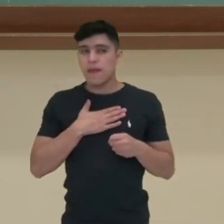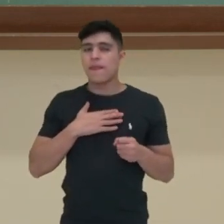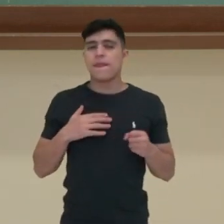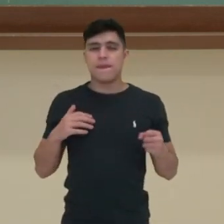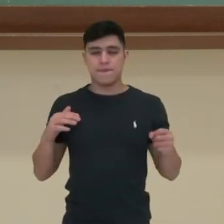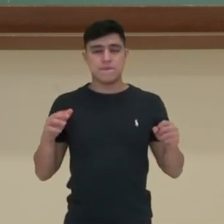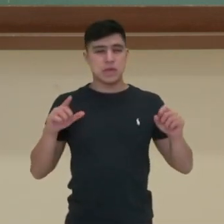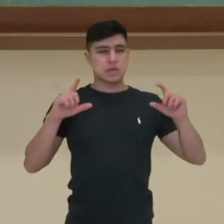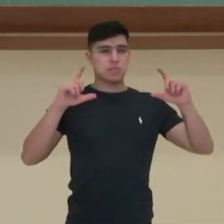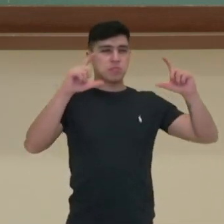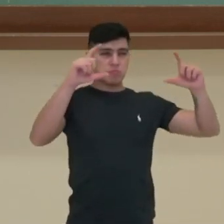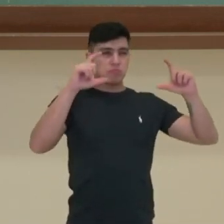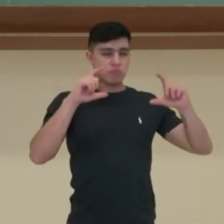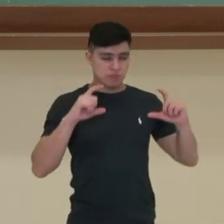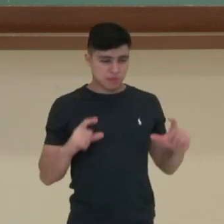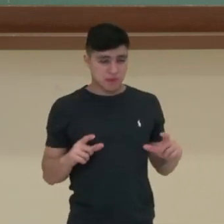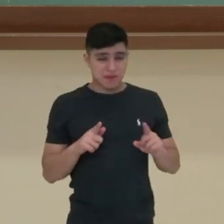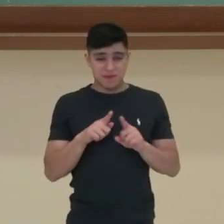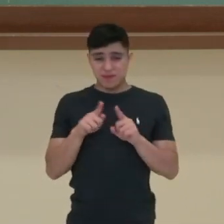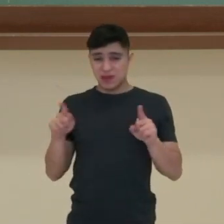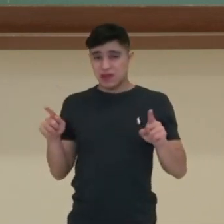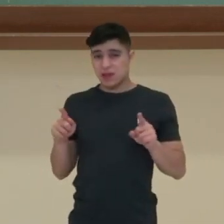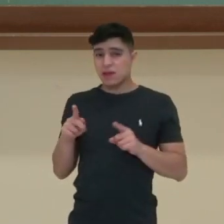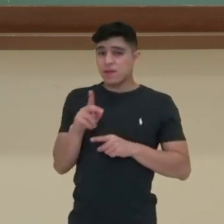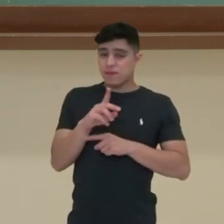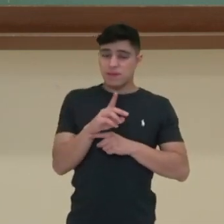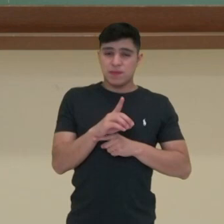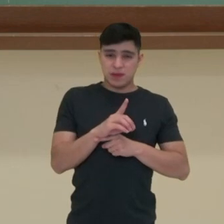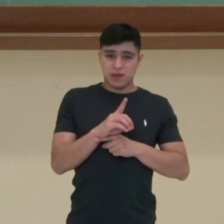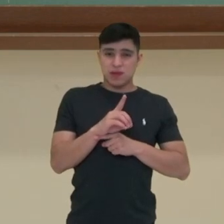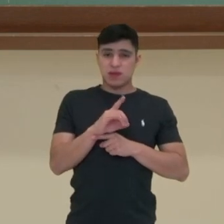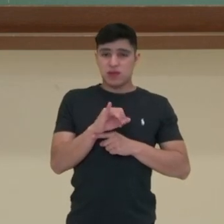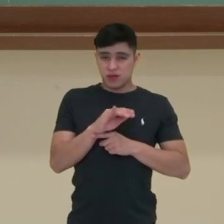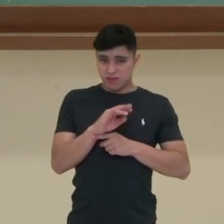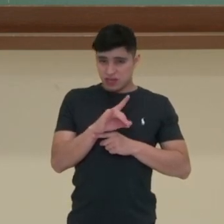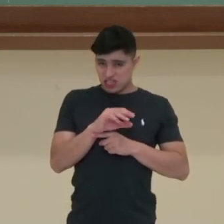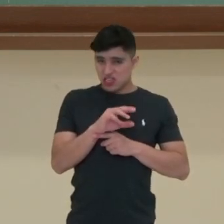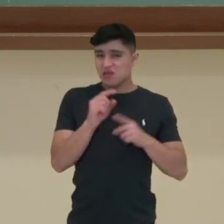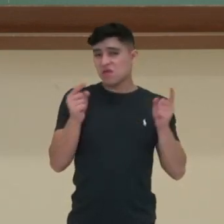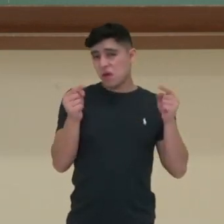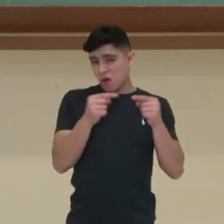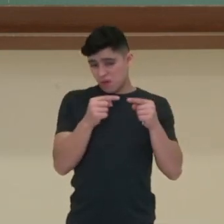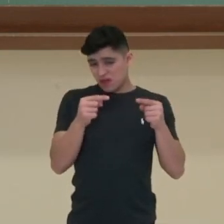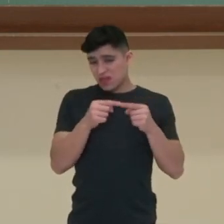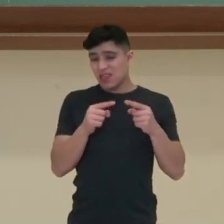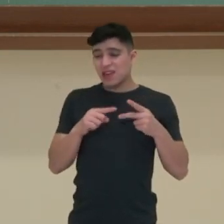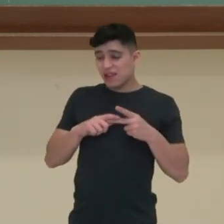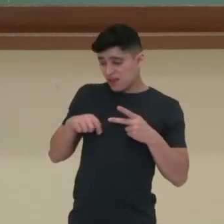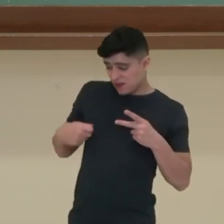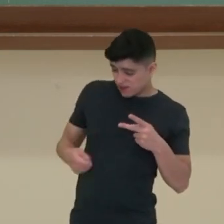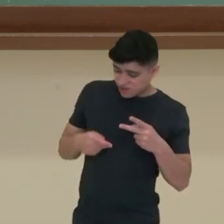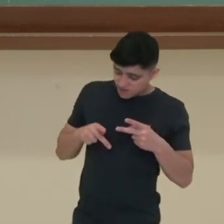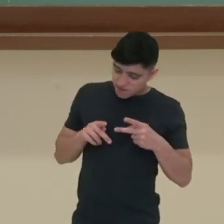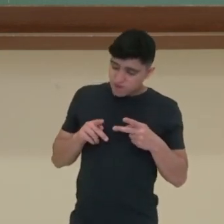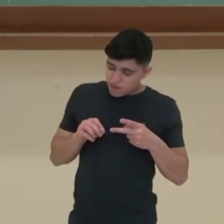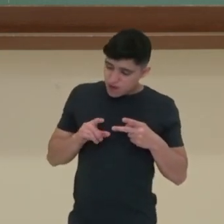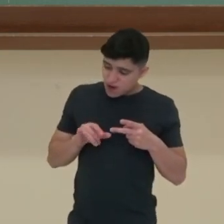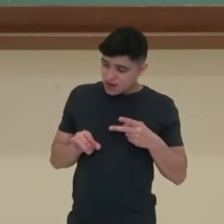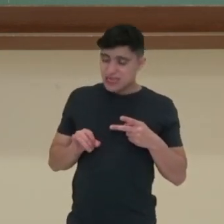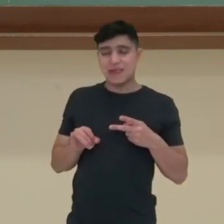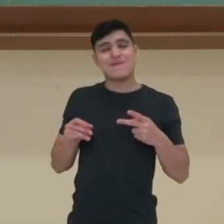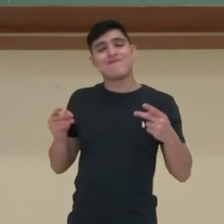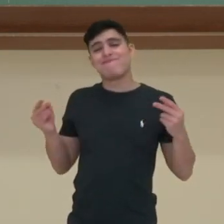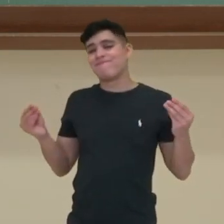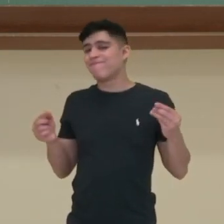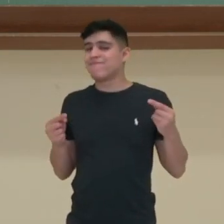assim, mas quando a gente está falando, por exemplo, de hibridismo, ele ainda se aplica. Quando a gente está falando em polihibridismo, ele já não